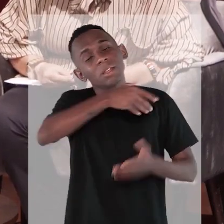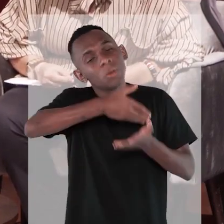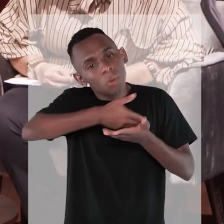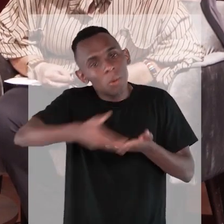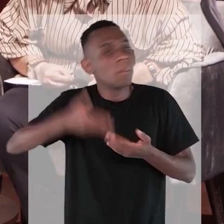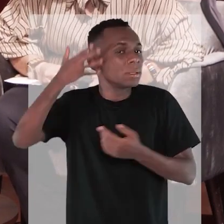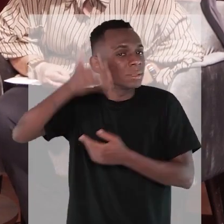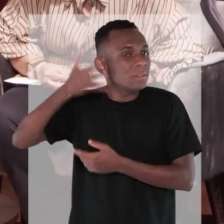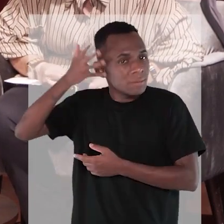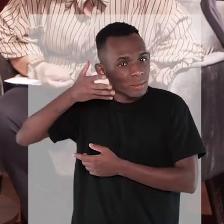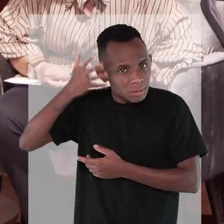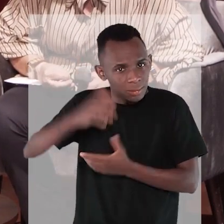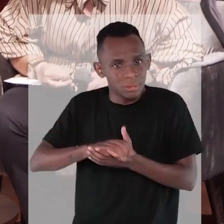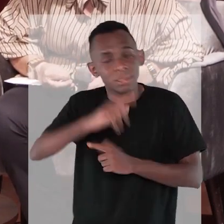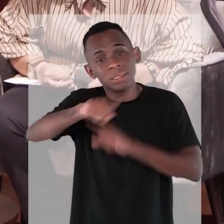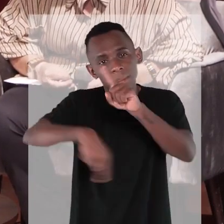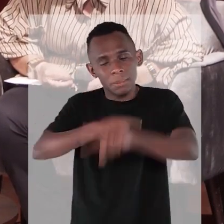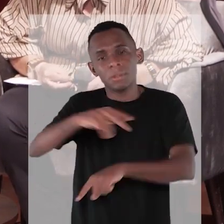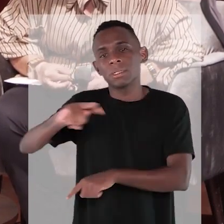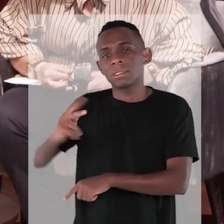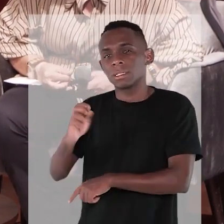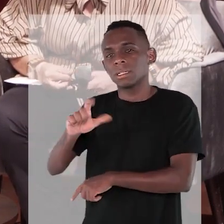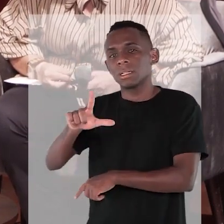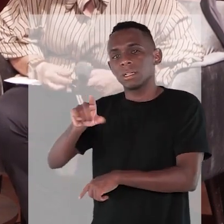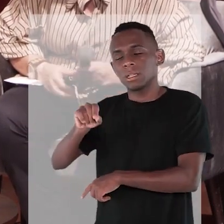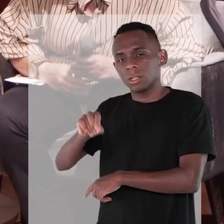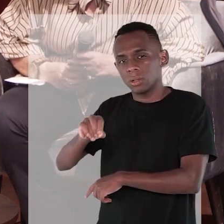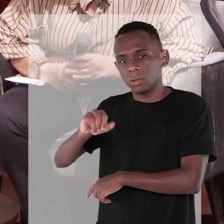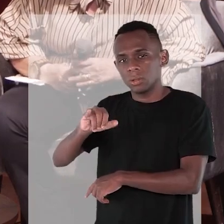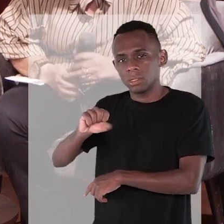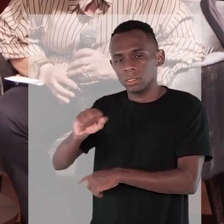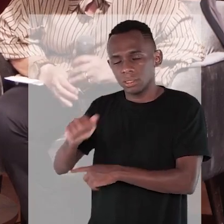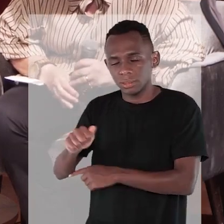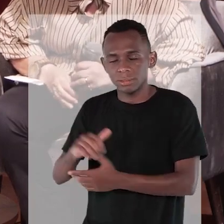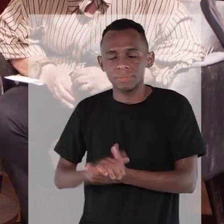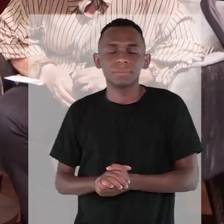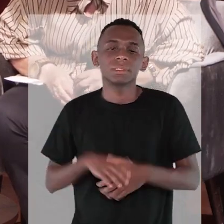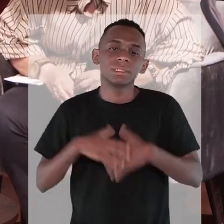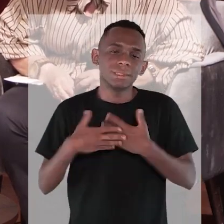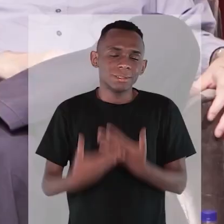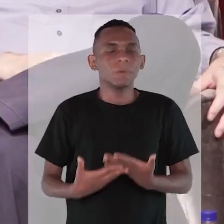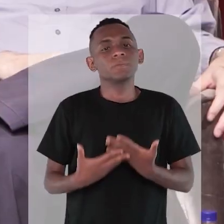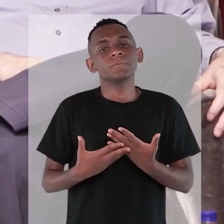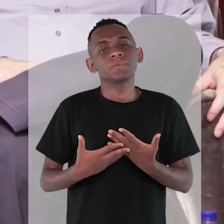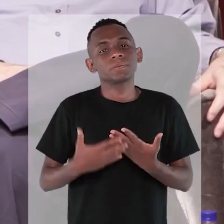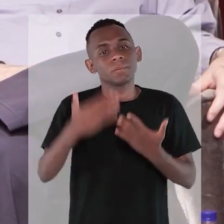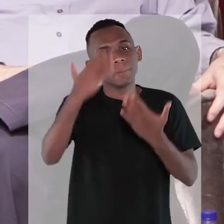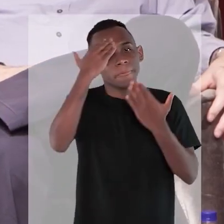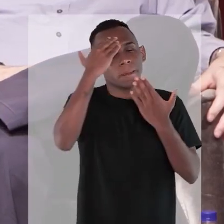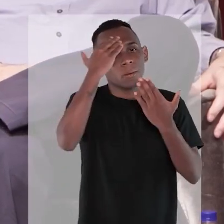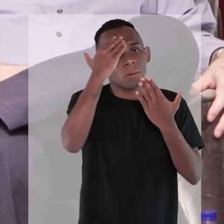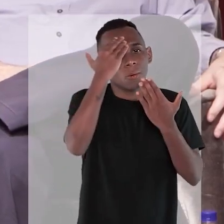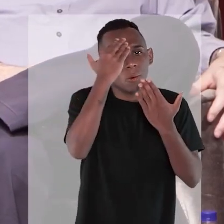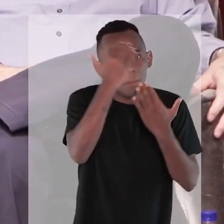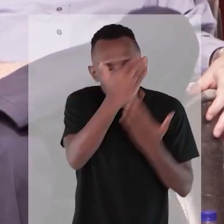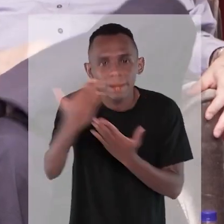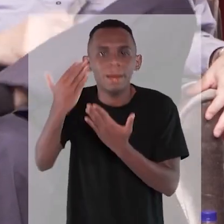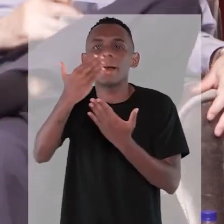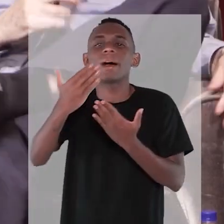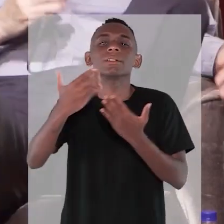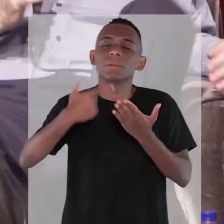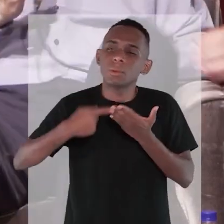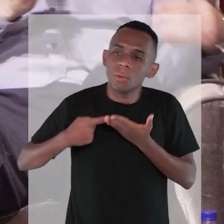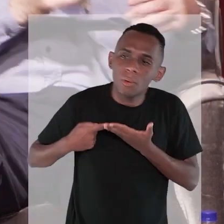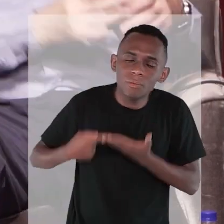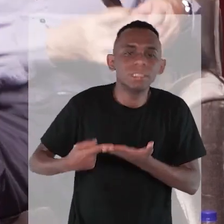começa a falar, depois nós passamos para a Heloísa. Miguel. Bom, obrigado por nos receberem aqui no Sempre um Papo. É uma honra